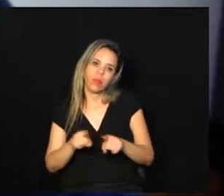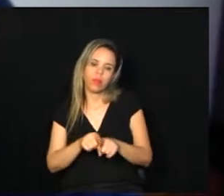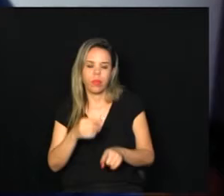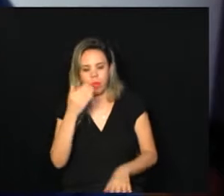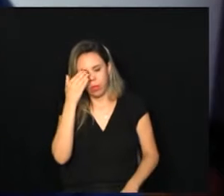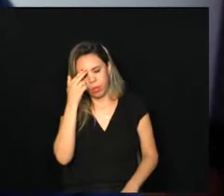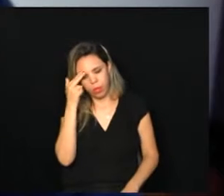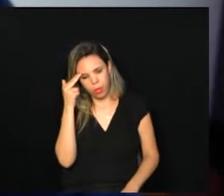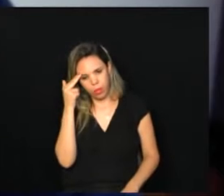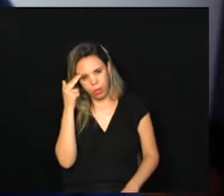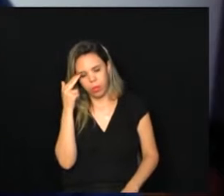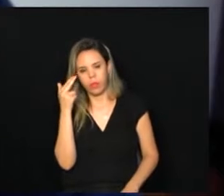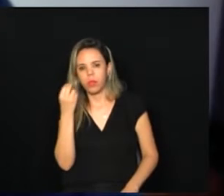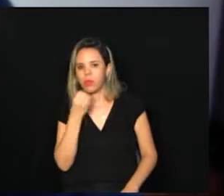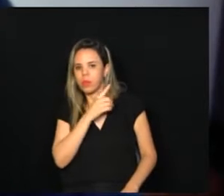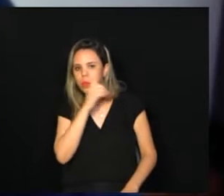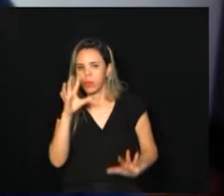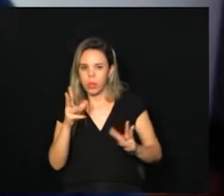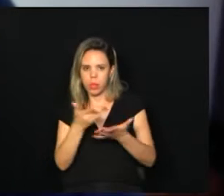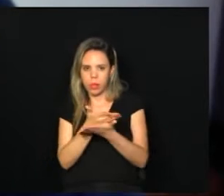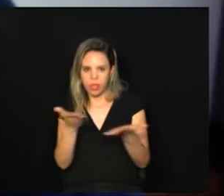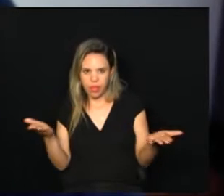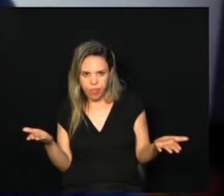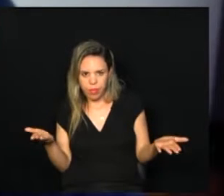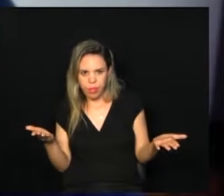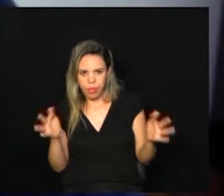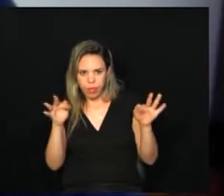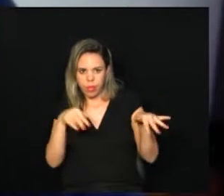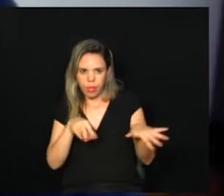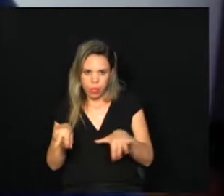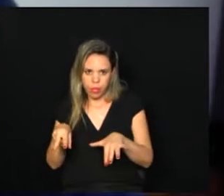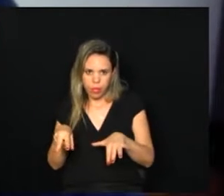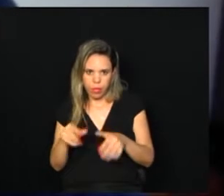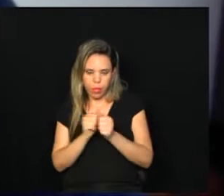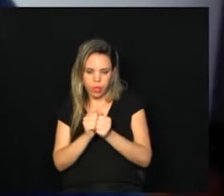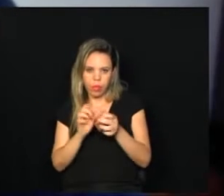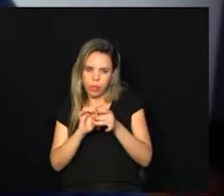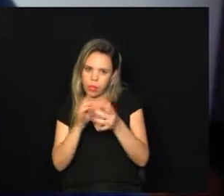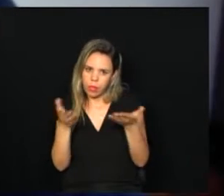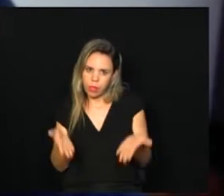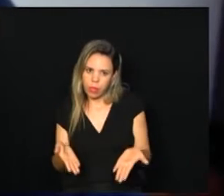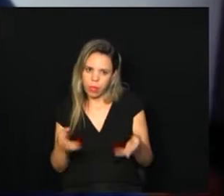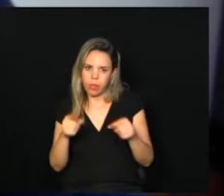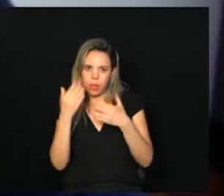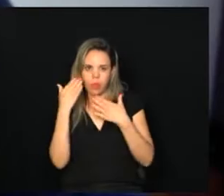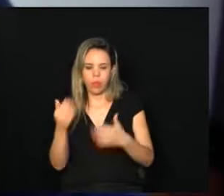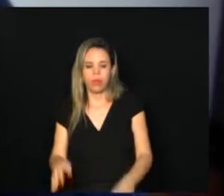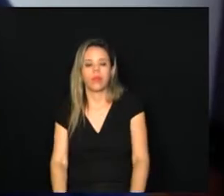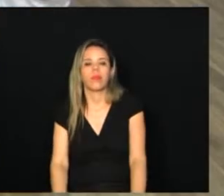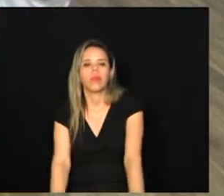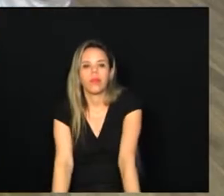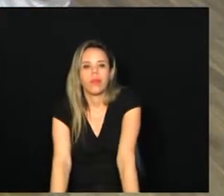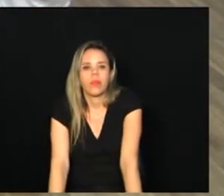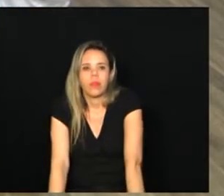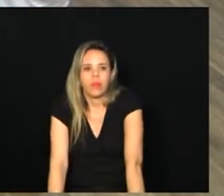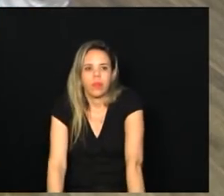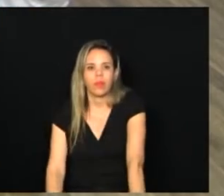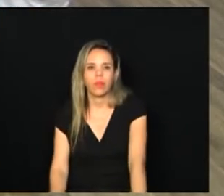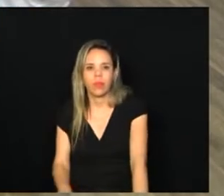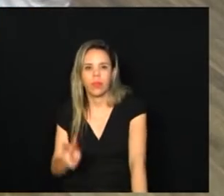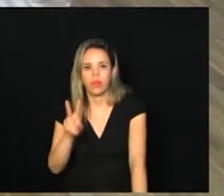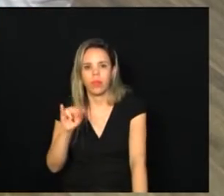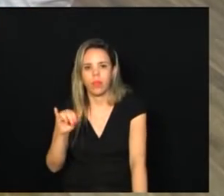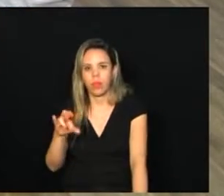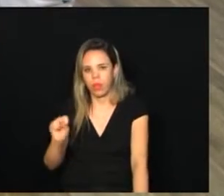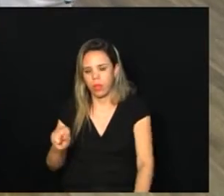Gabriel, e um bom dia para vocês, um bom final de semana. Estamos à disposição aqui também. Muito obrigado. Obrigado, Vinícius Riveretti.